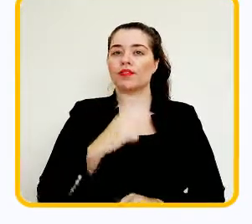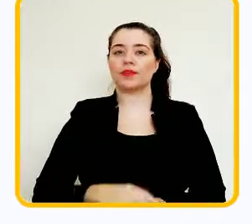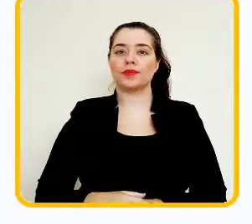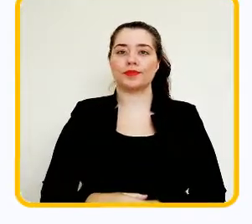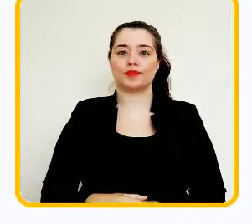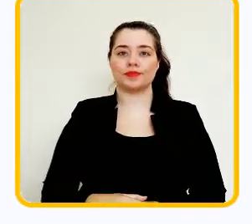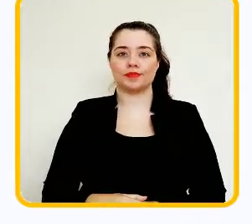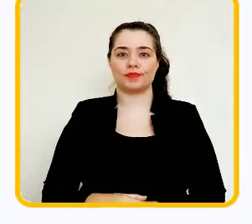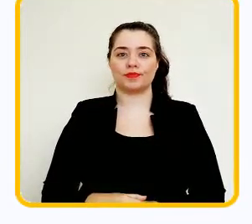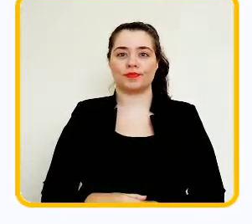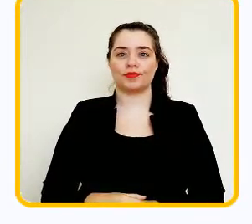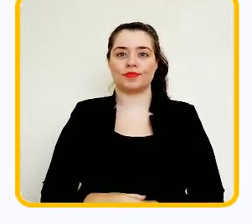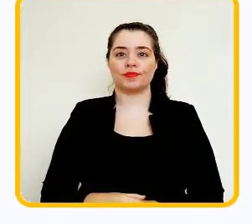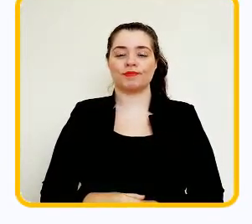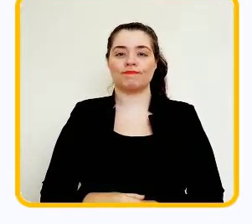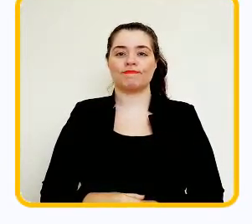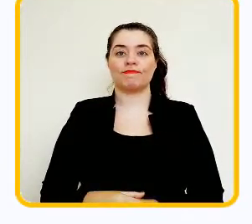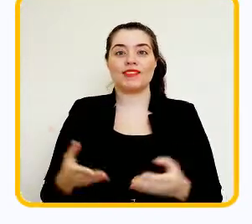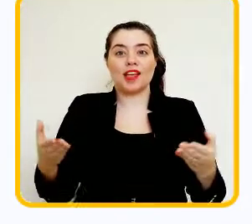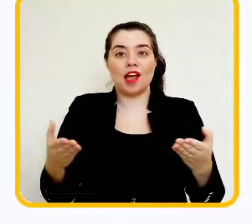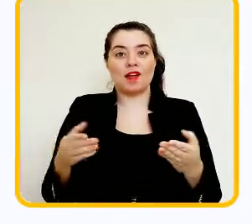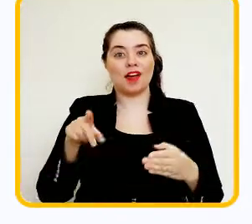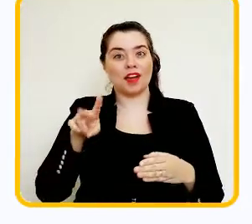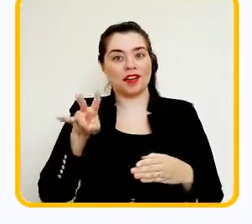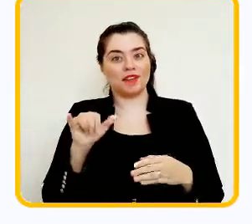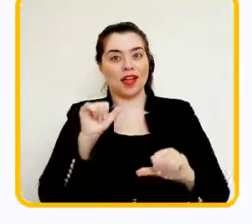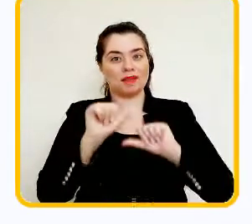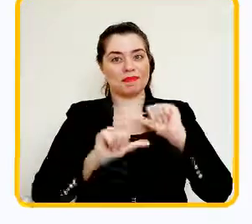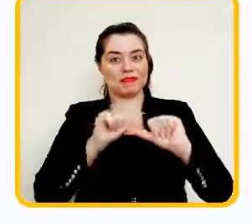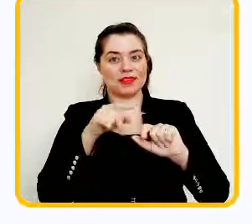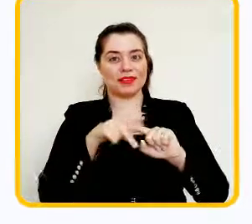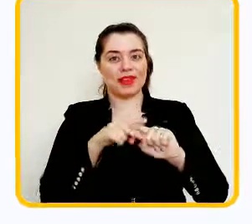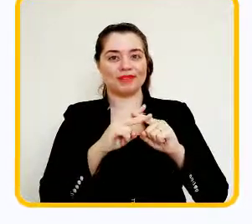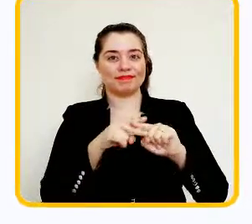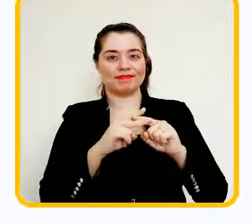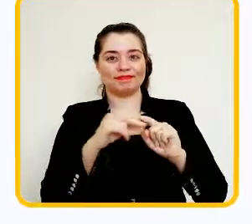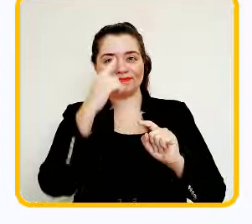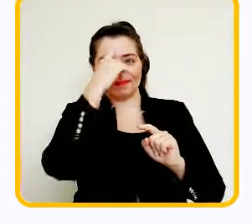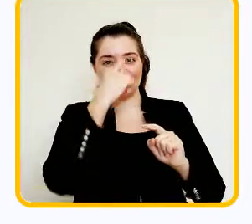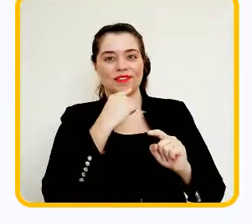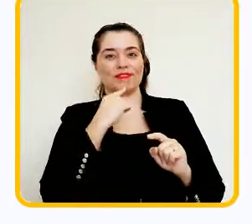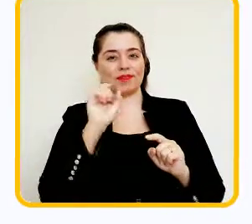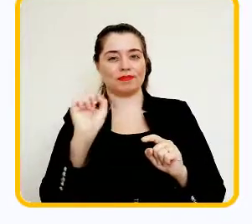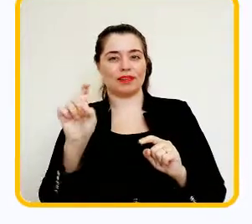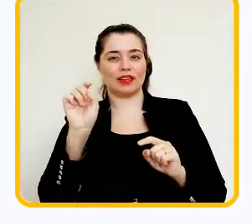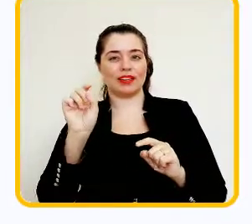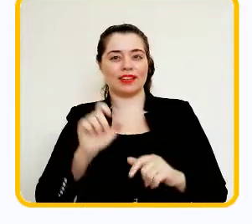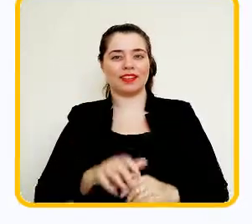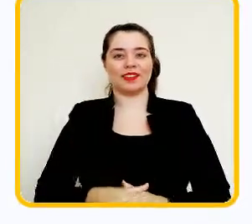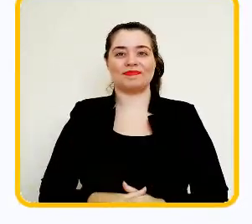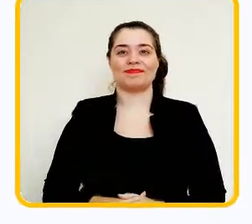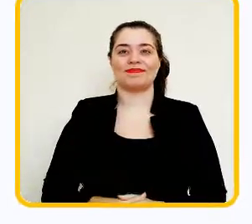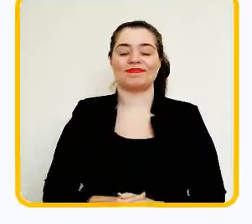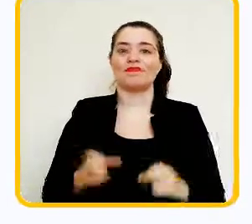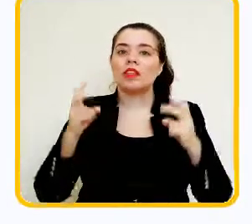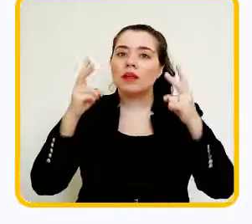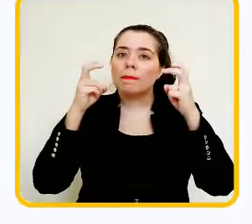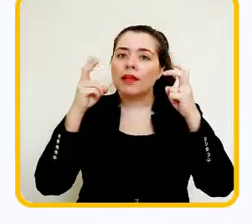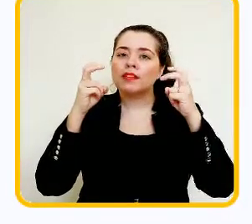opção Perfil. Você vai agora fazer a atualização do seu perfil, então clique em Modificar Perfil.